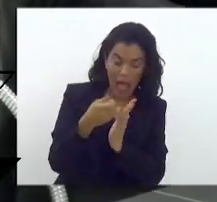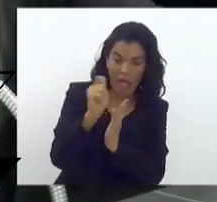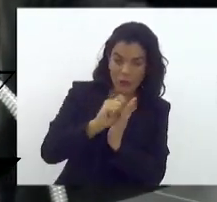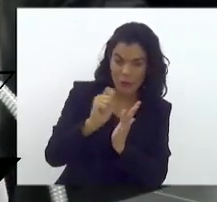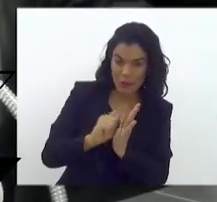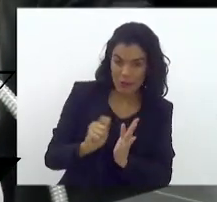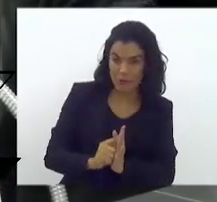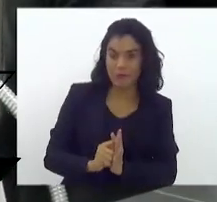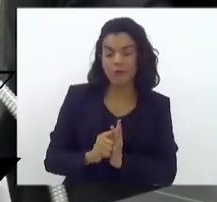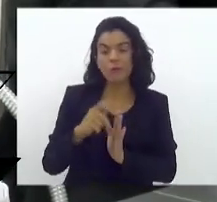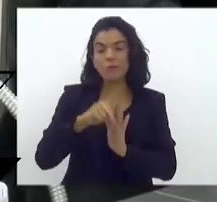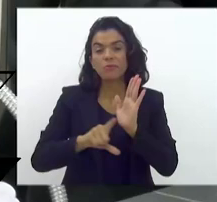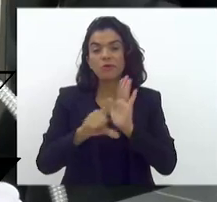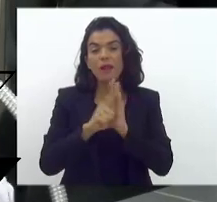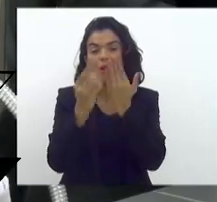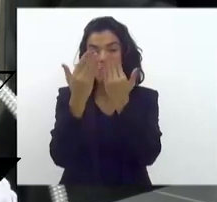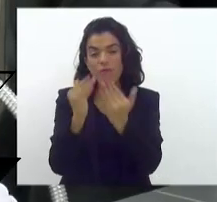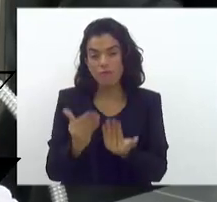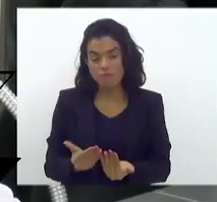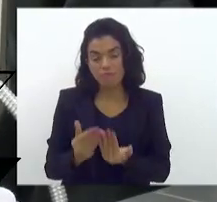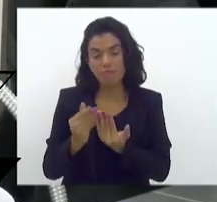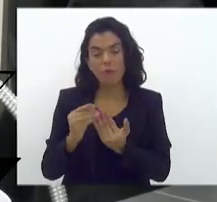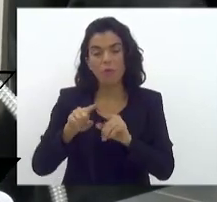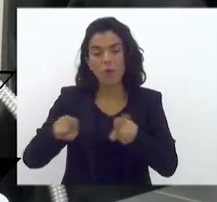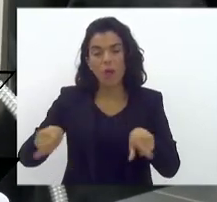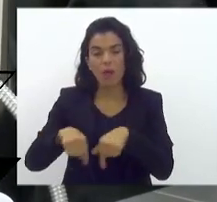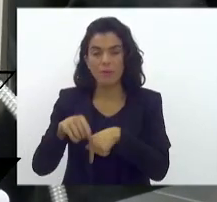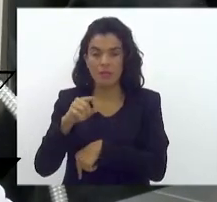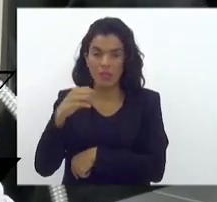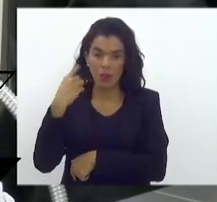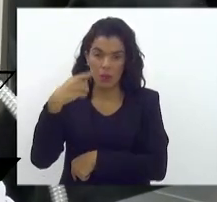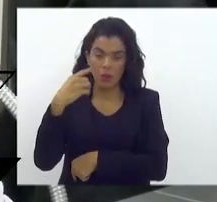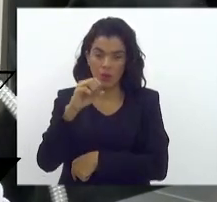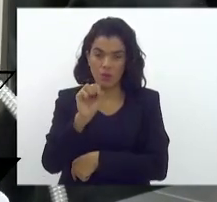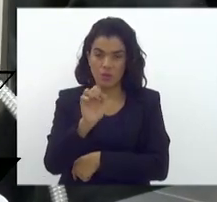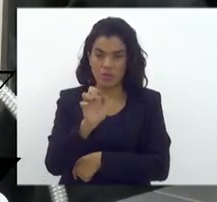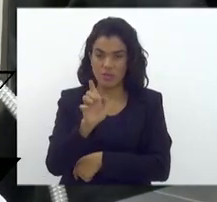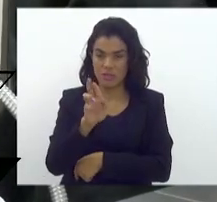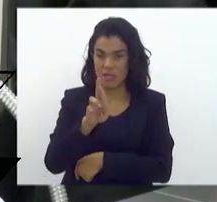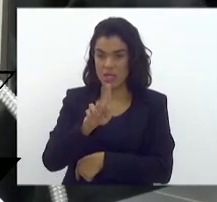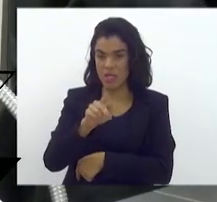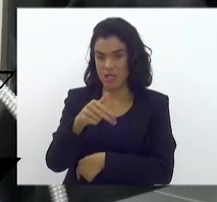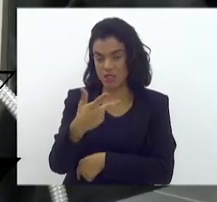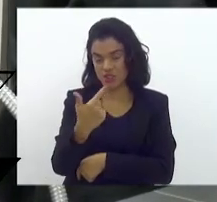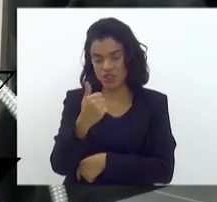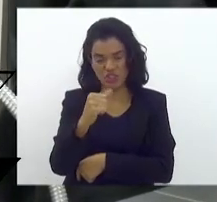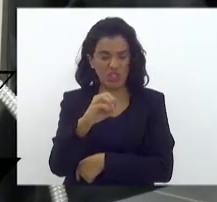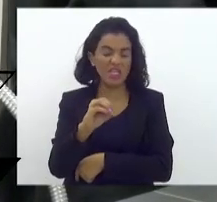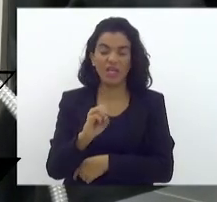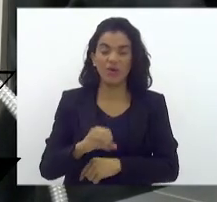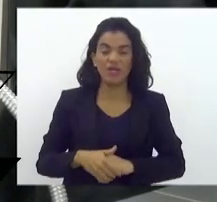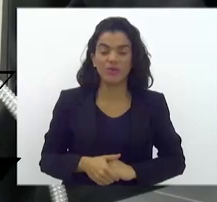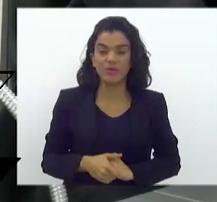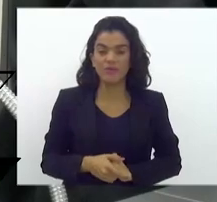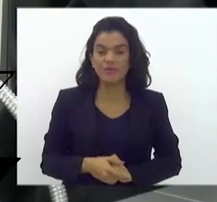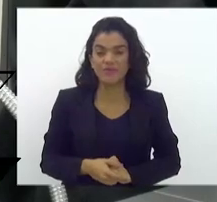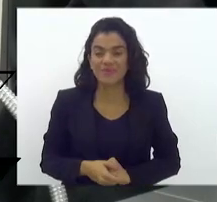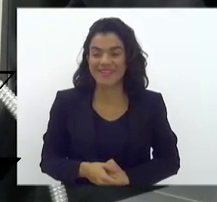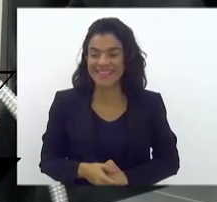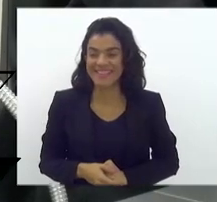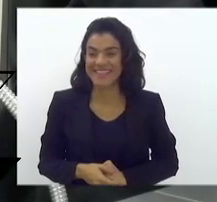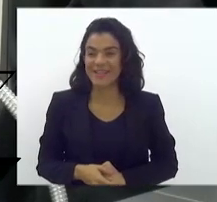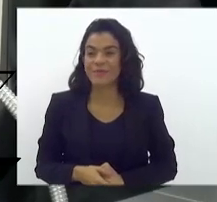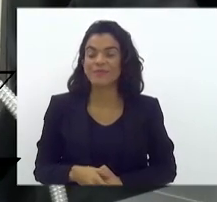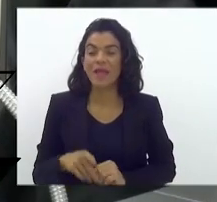Projeto com vista para o gabinete do deputado doutor Serginho. Passemos aos projetos dos pareceres,